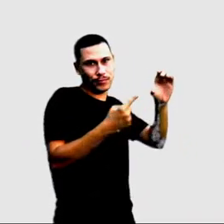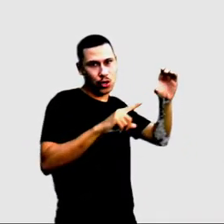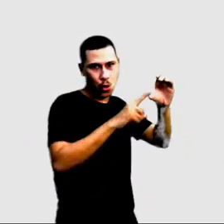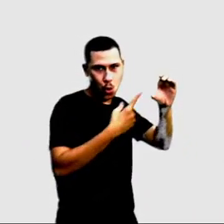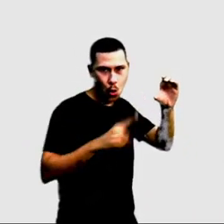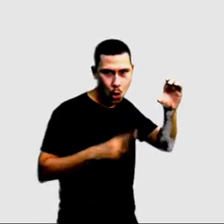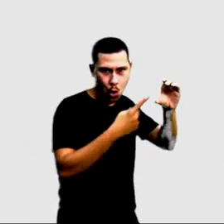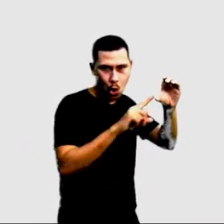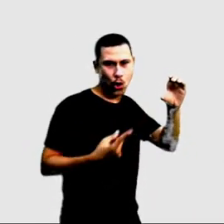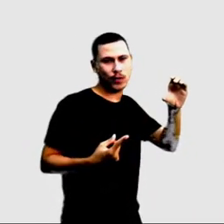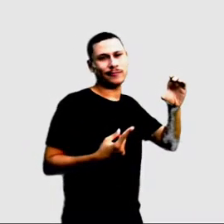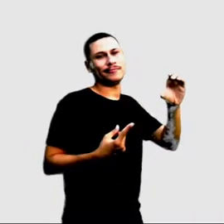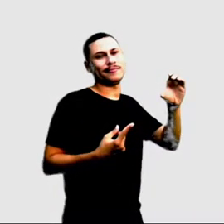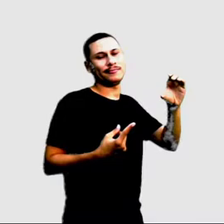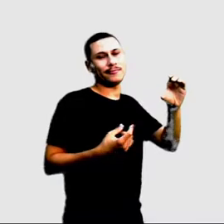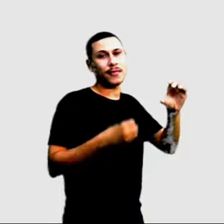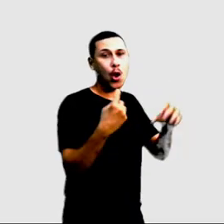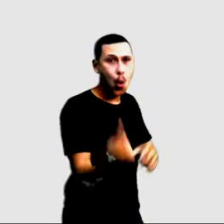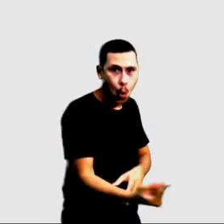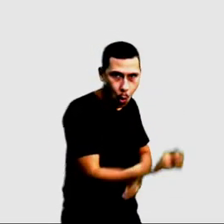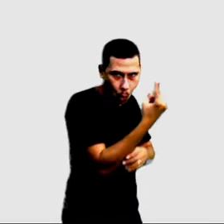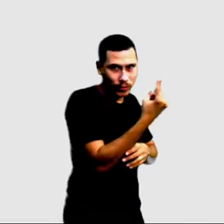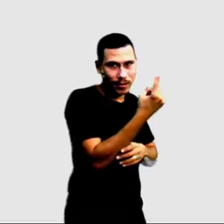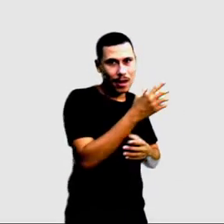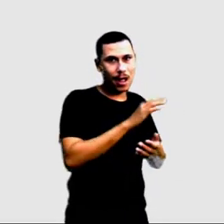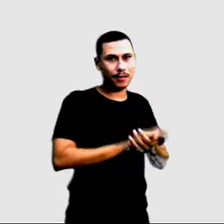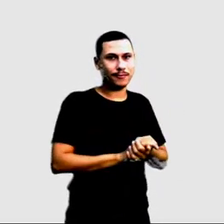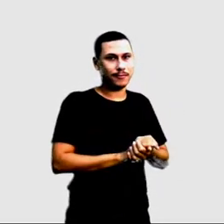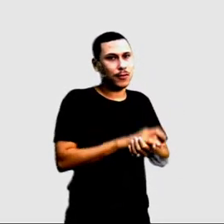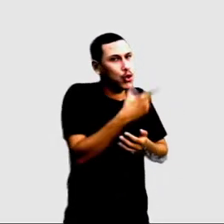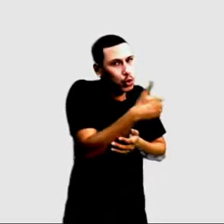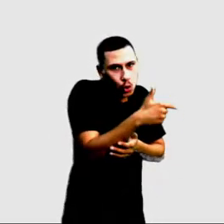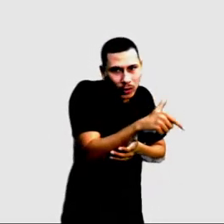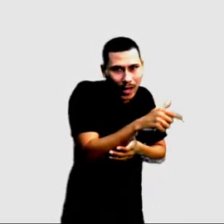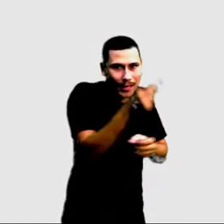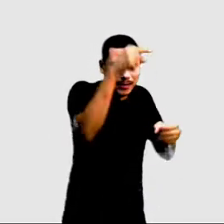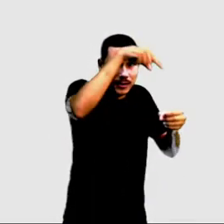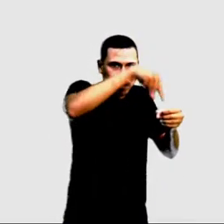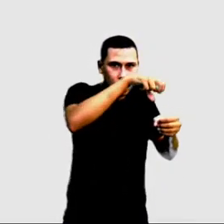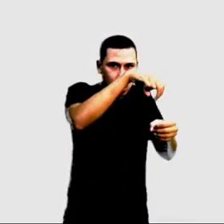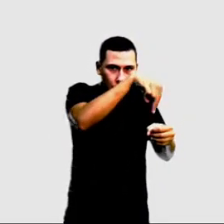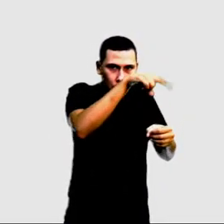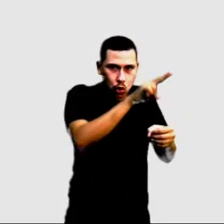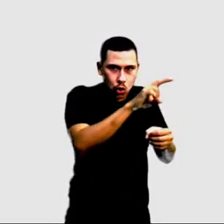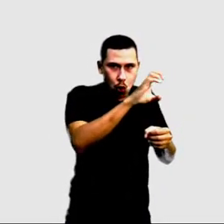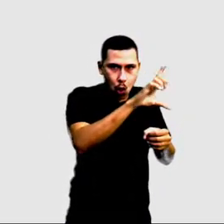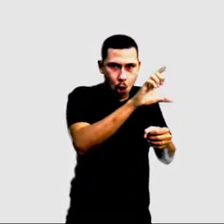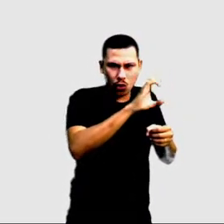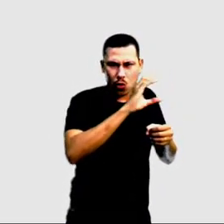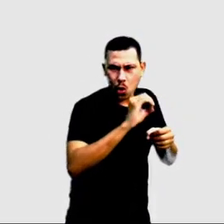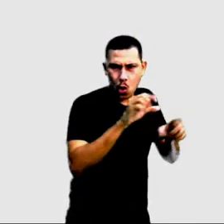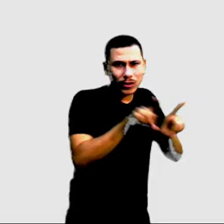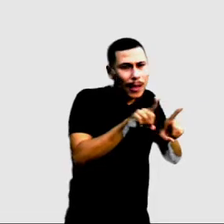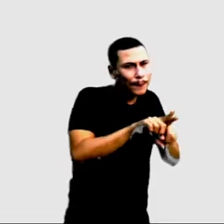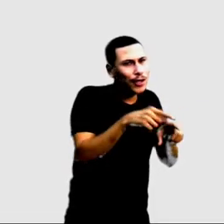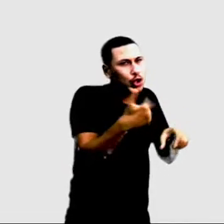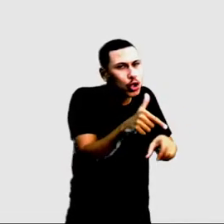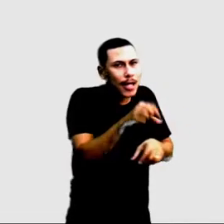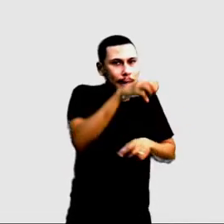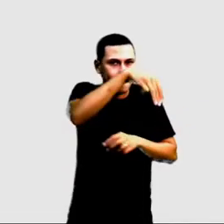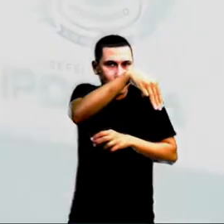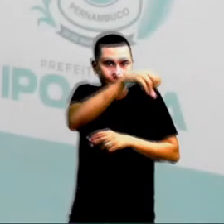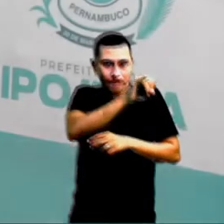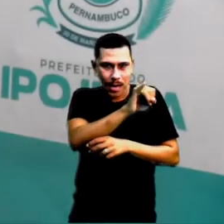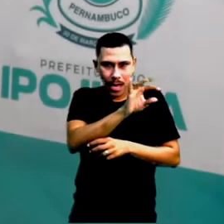o que ela é diferente da outra? Ela não tem núcleo e nem tem mitocôndria. Então,